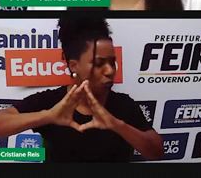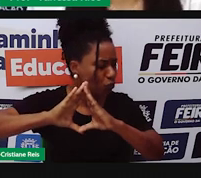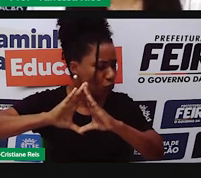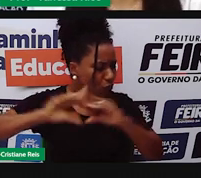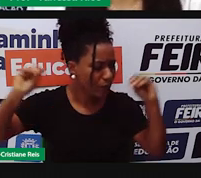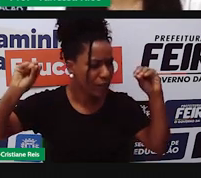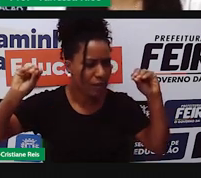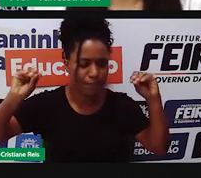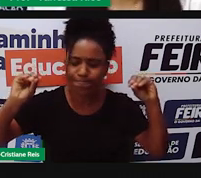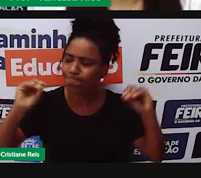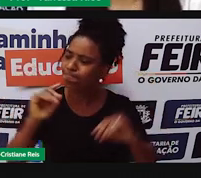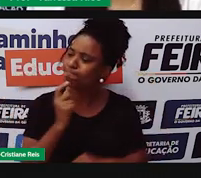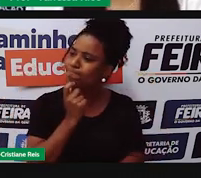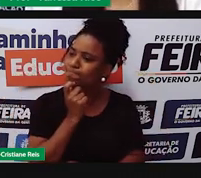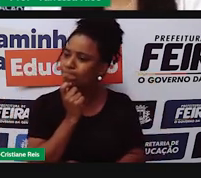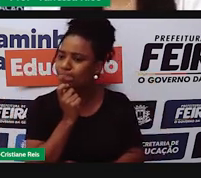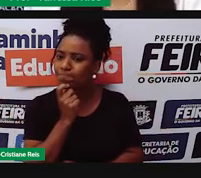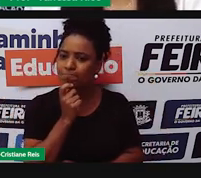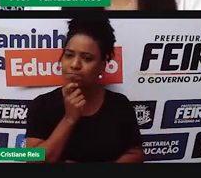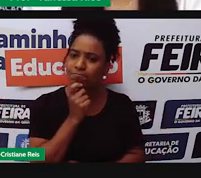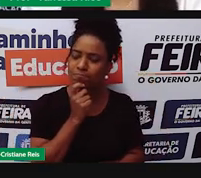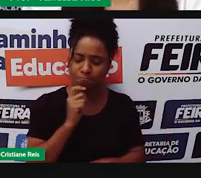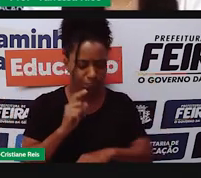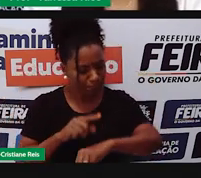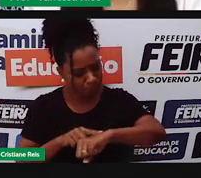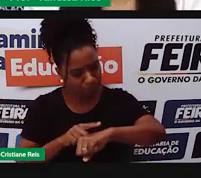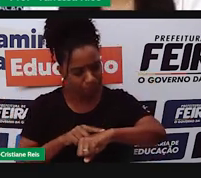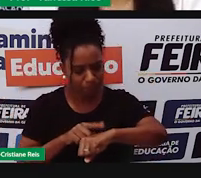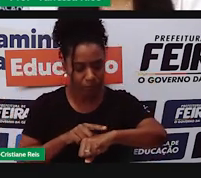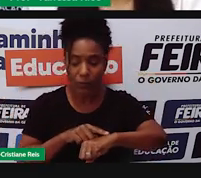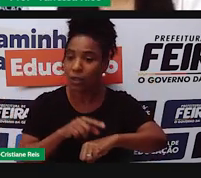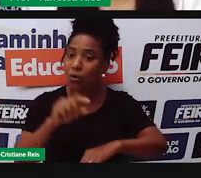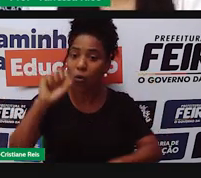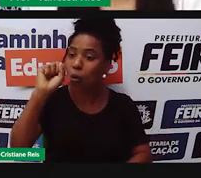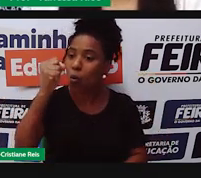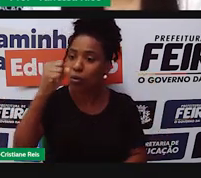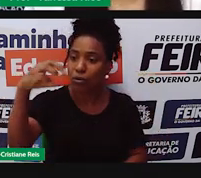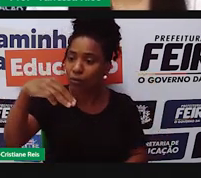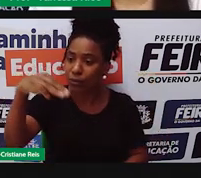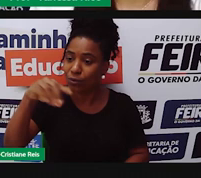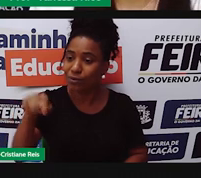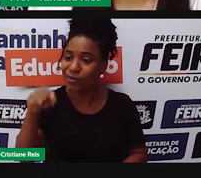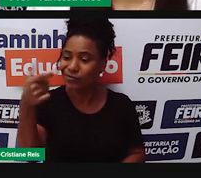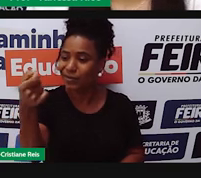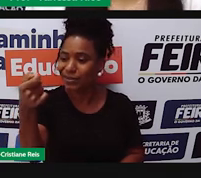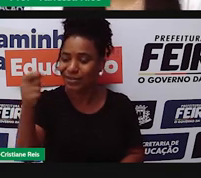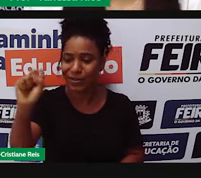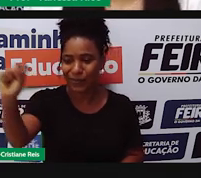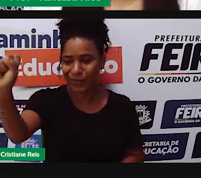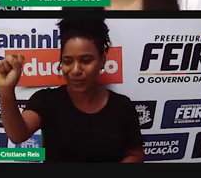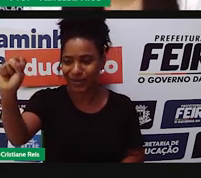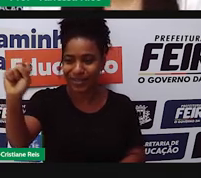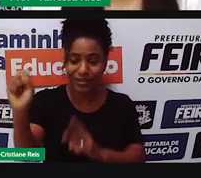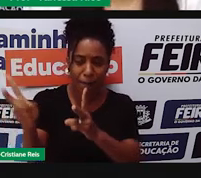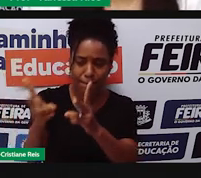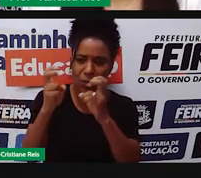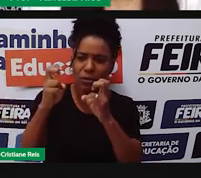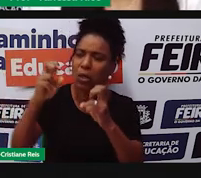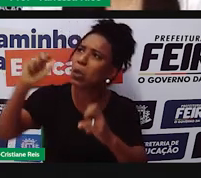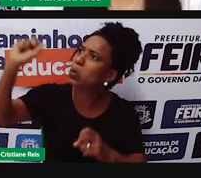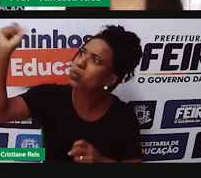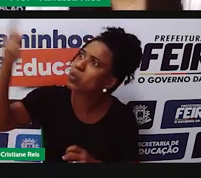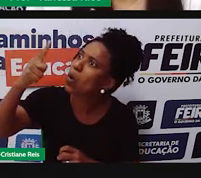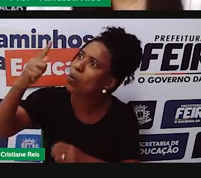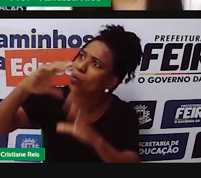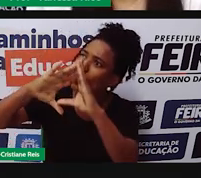a gente demoraria aí cerca de 8 minutos e 20 segundos para perceber que isso aconteceu.